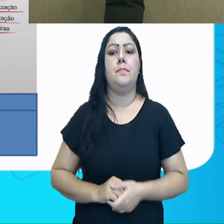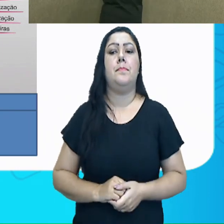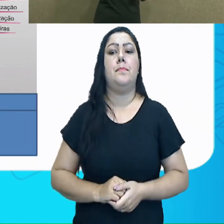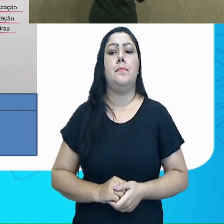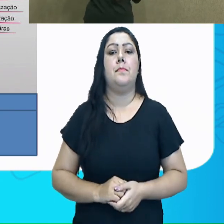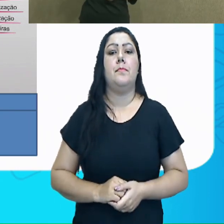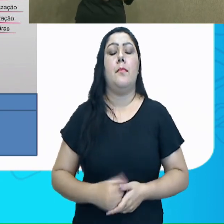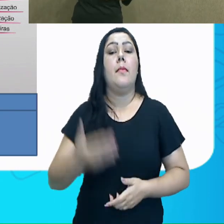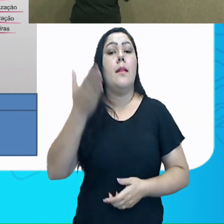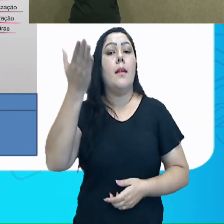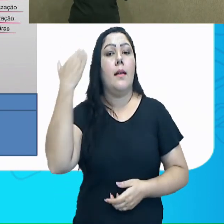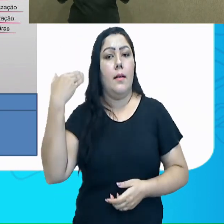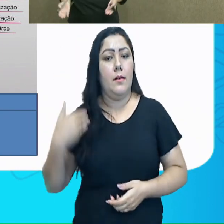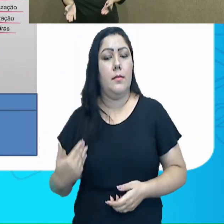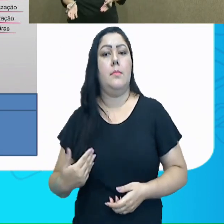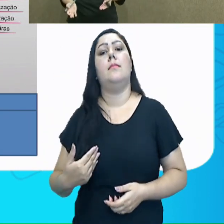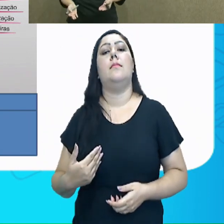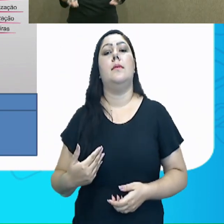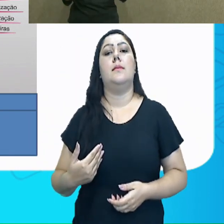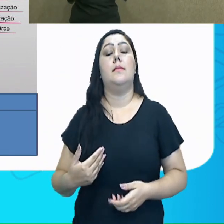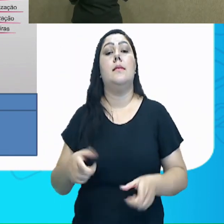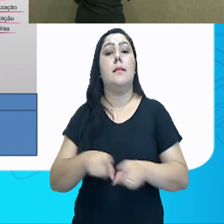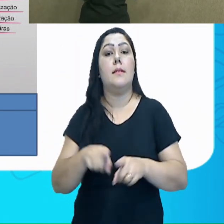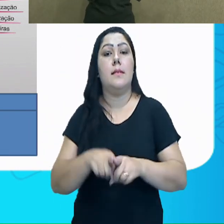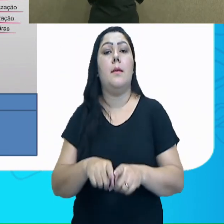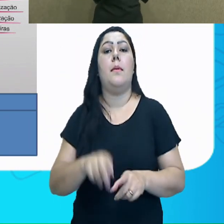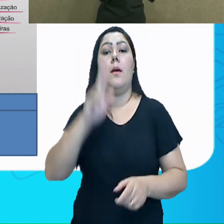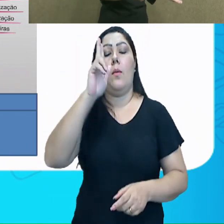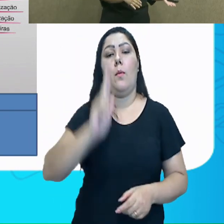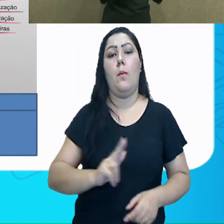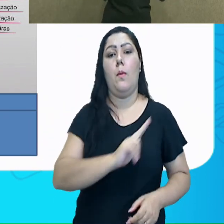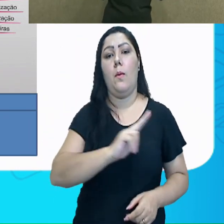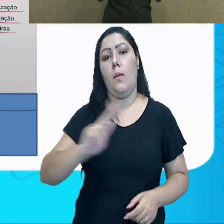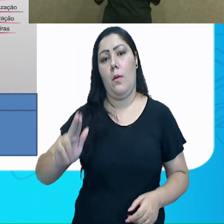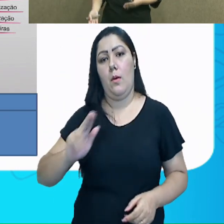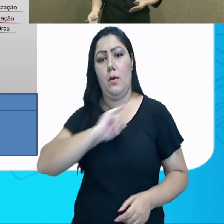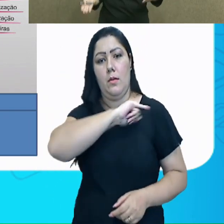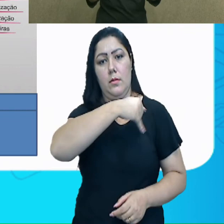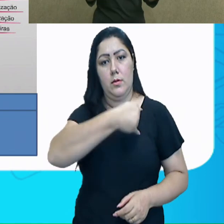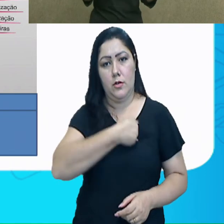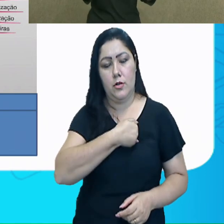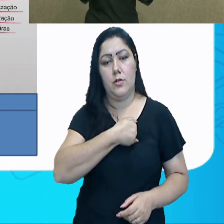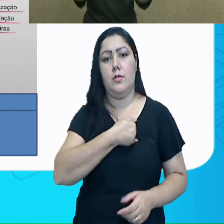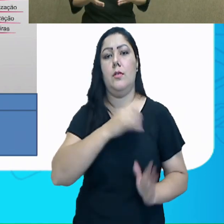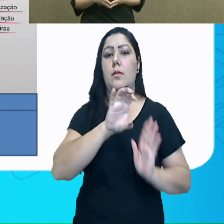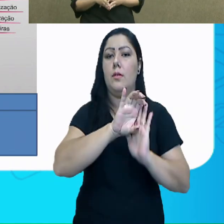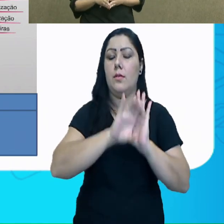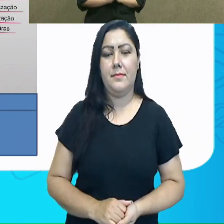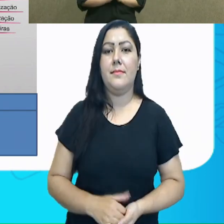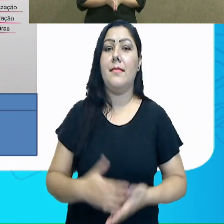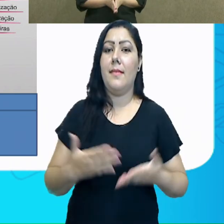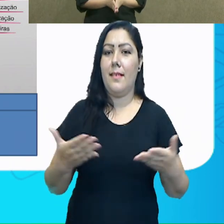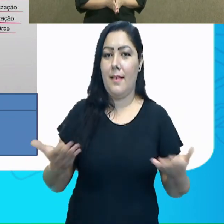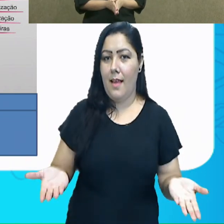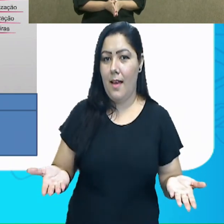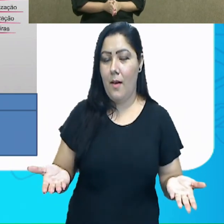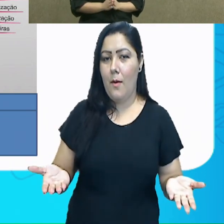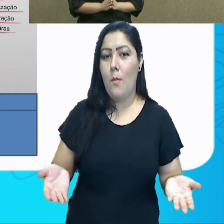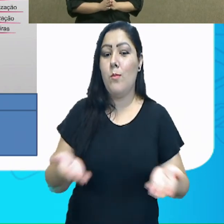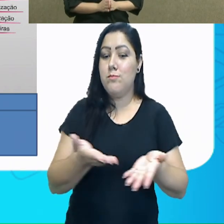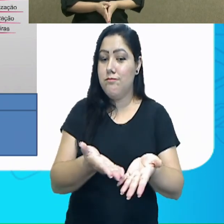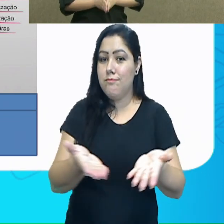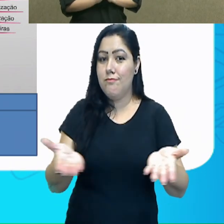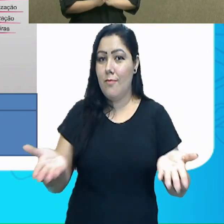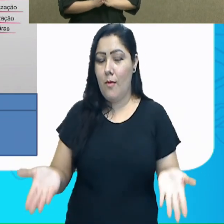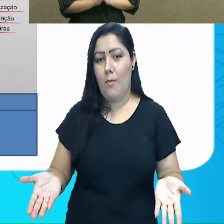lembrando da nossa aula passada, os jesuítas, que veio com o conceito de civilizar e catequizar. Então,